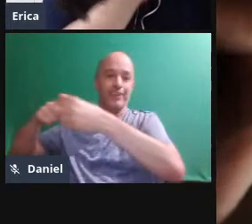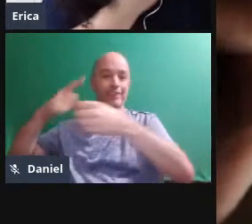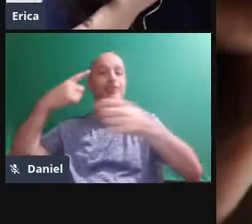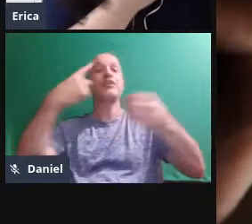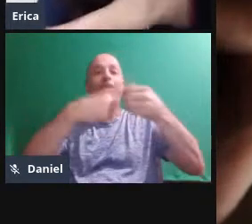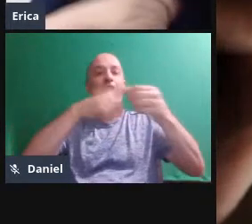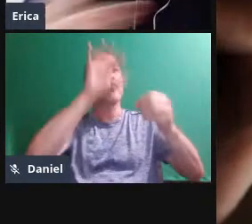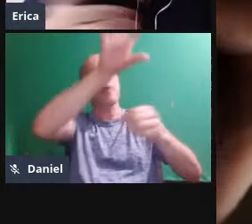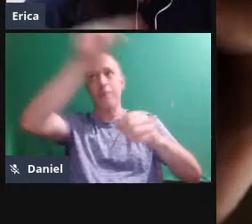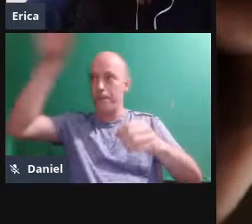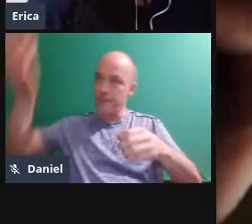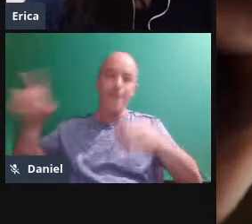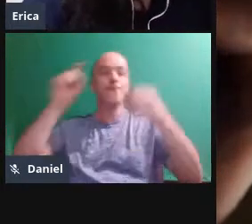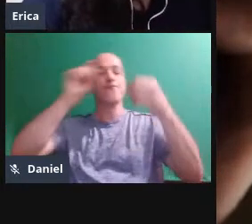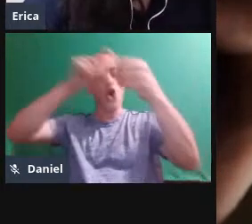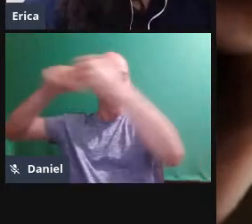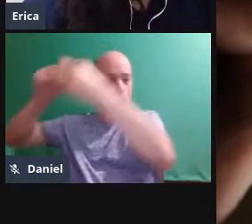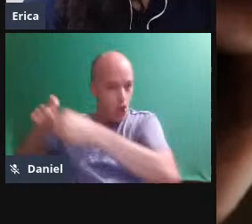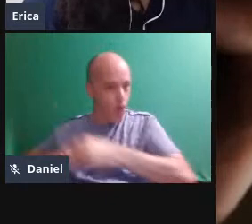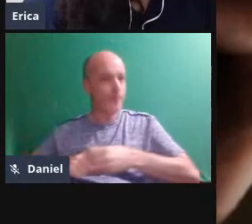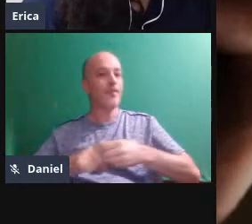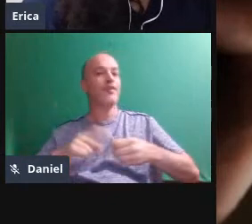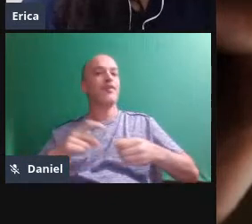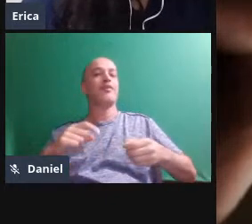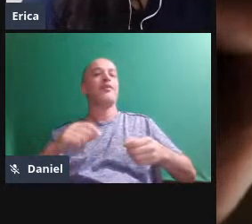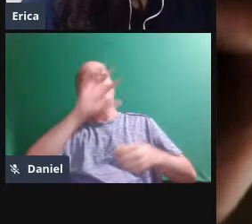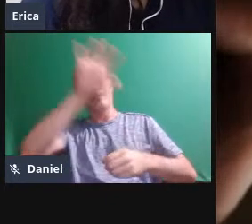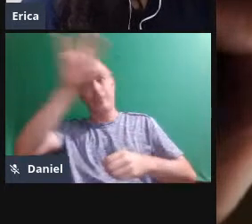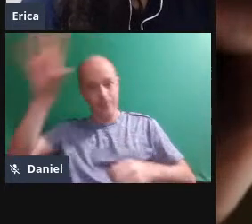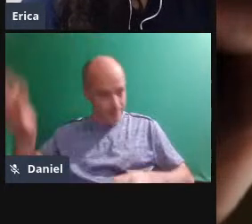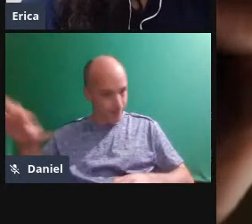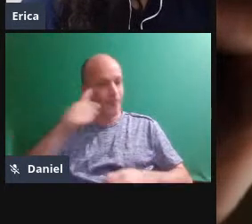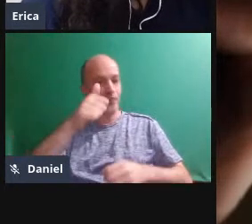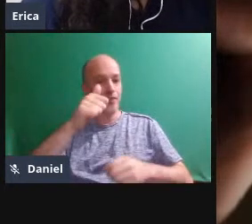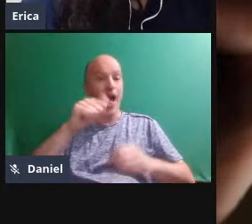era um internato, e depois voltavam para suas casas.